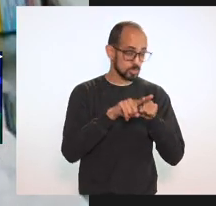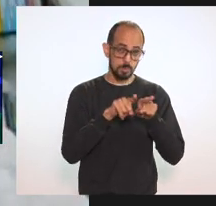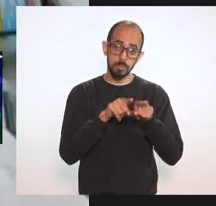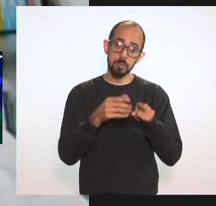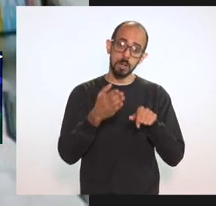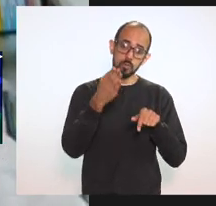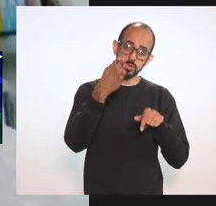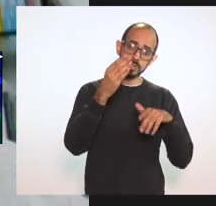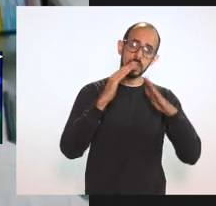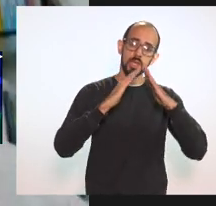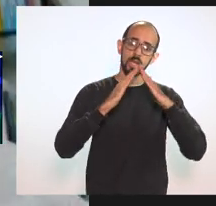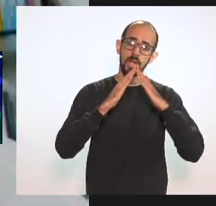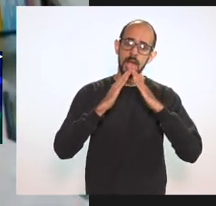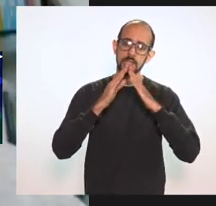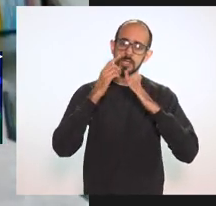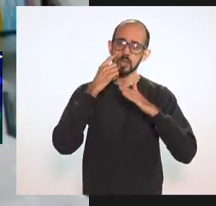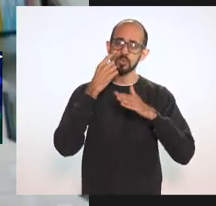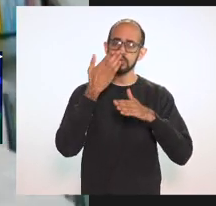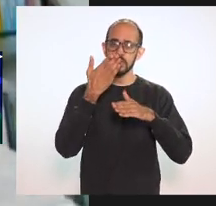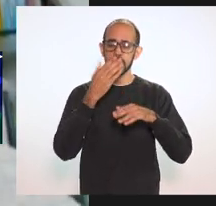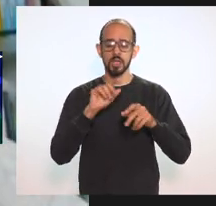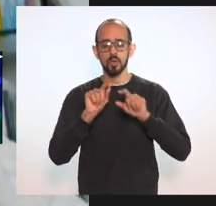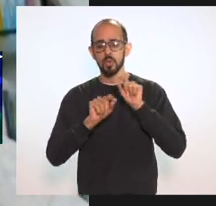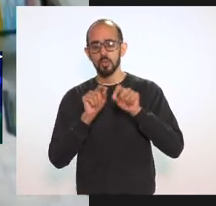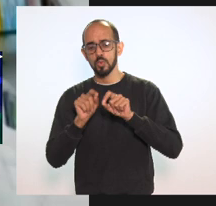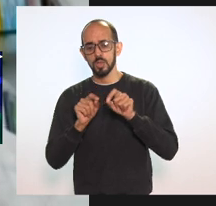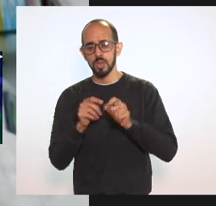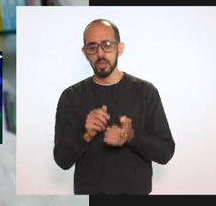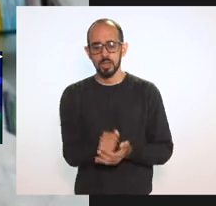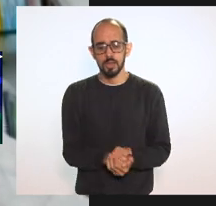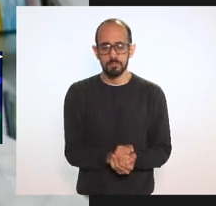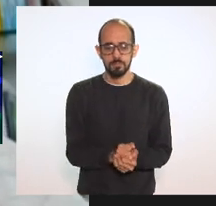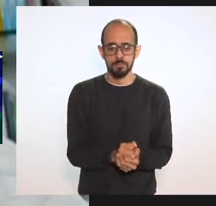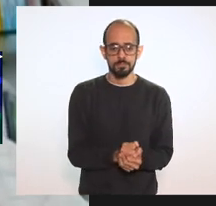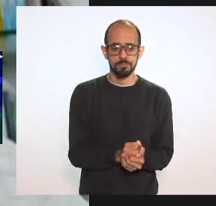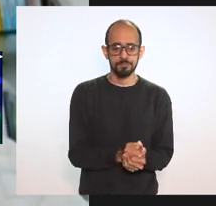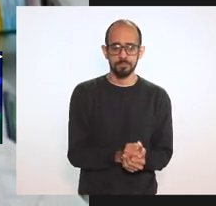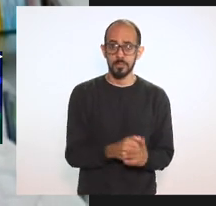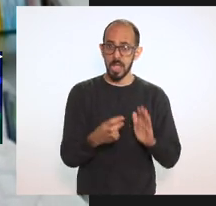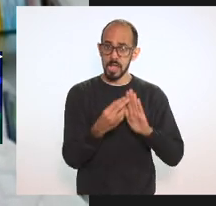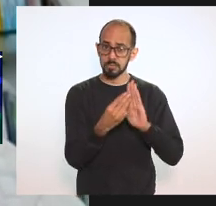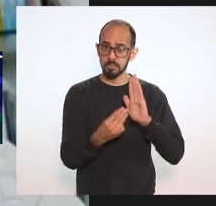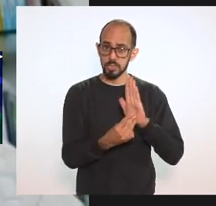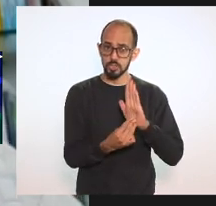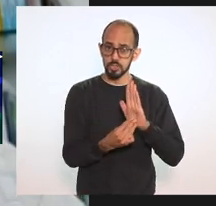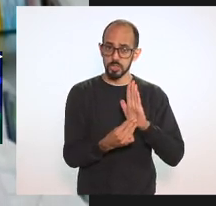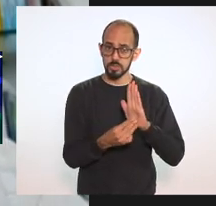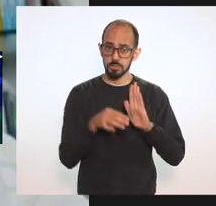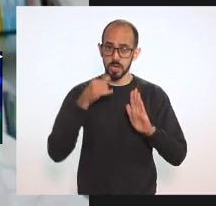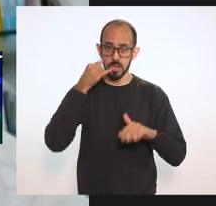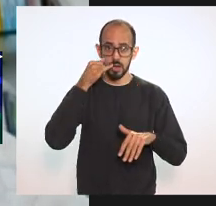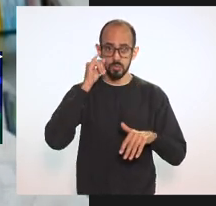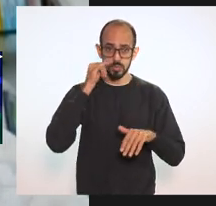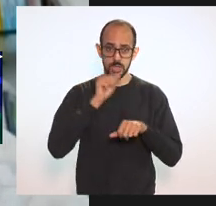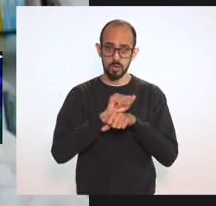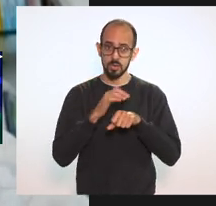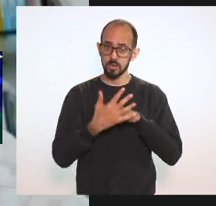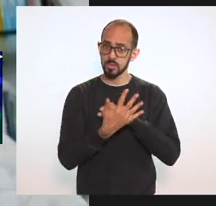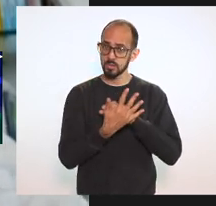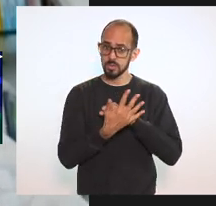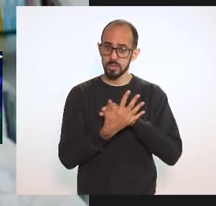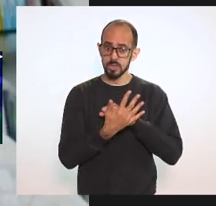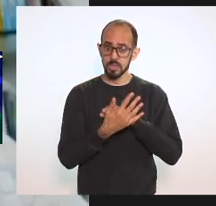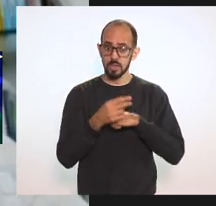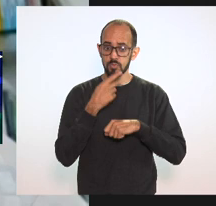ser tipo assim gente pode da época do início das medidas de combate à covid-19 que ele não